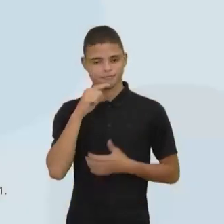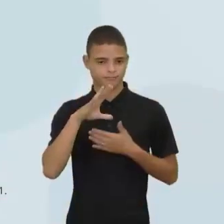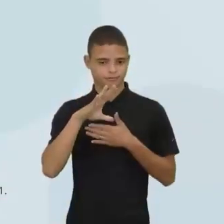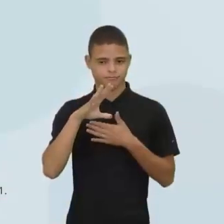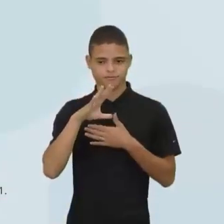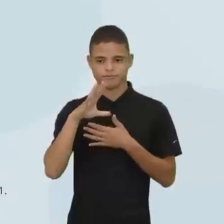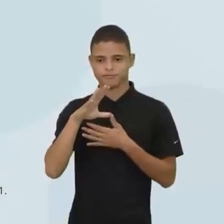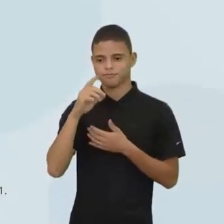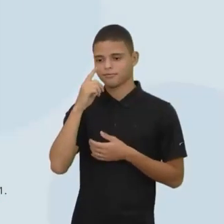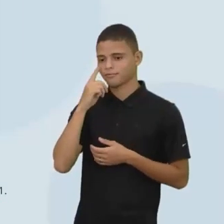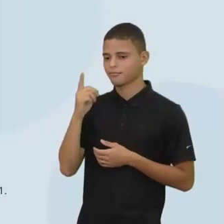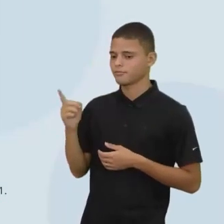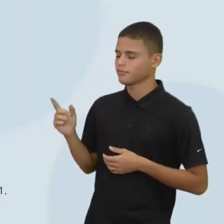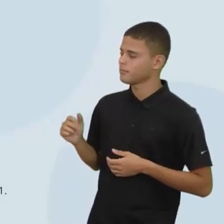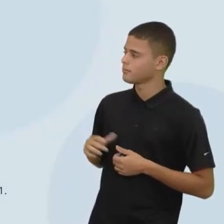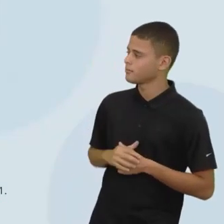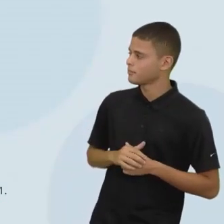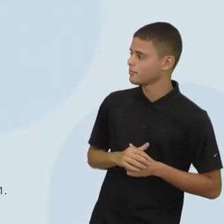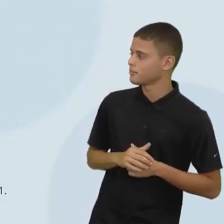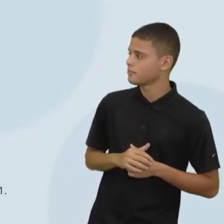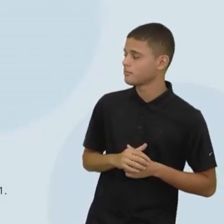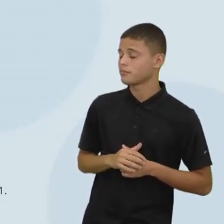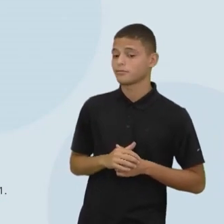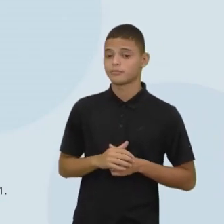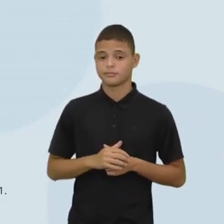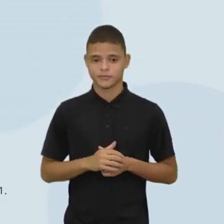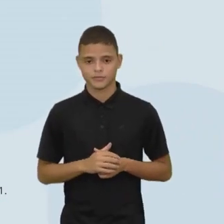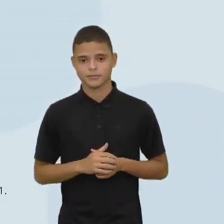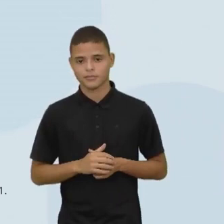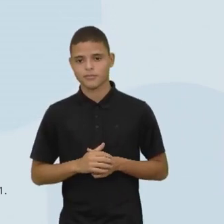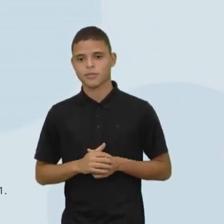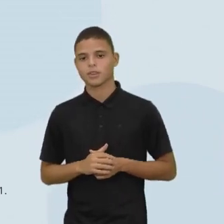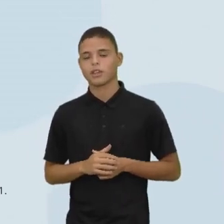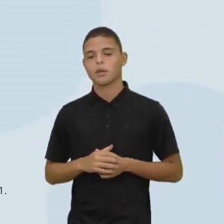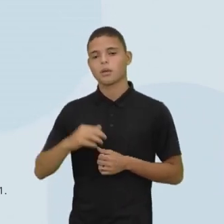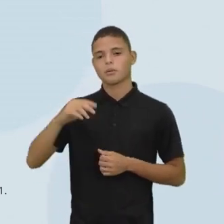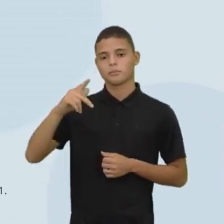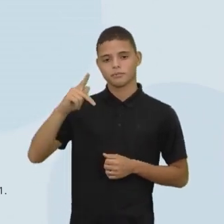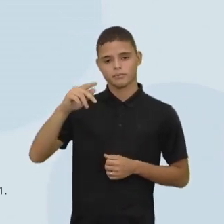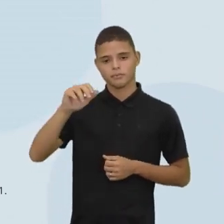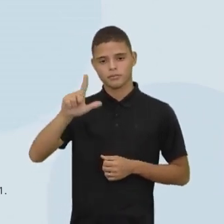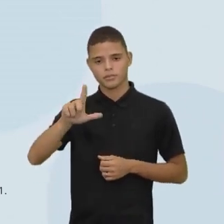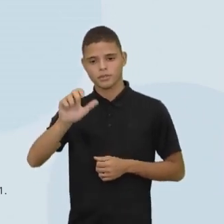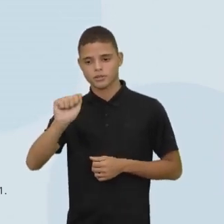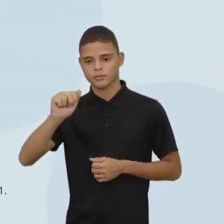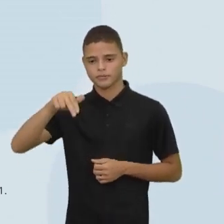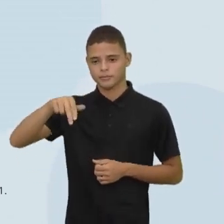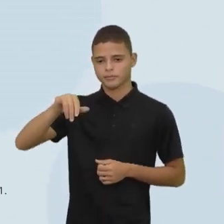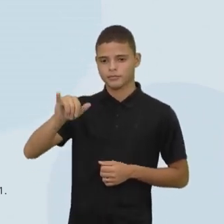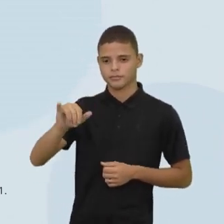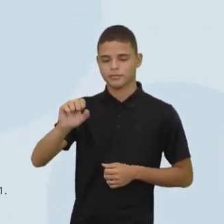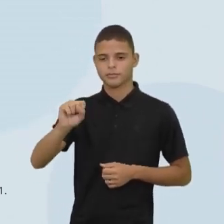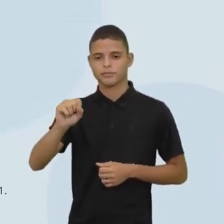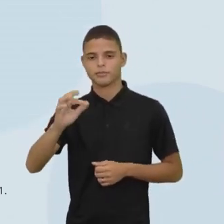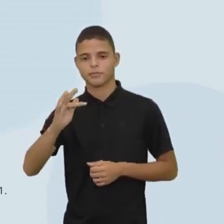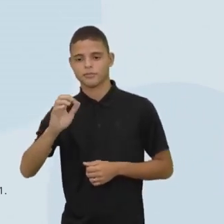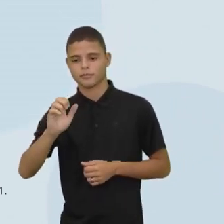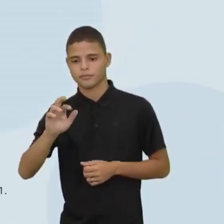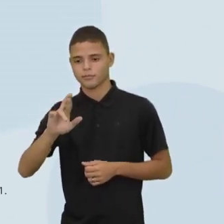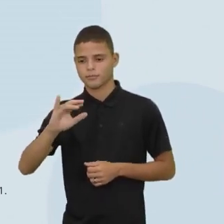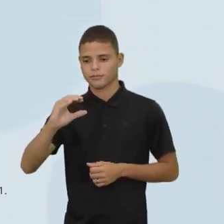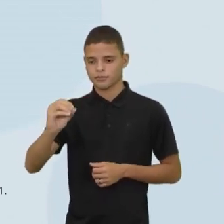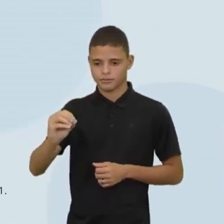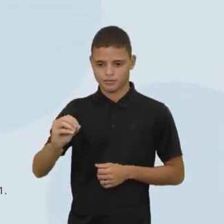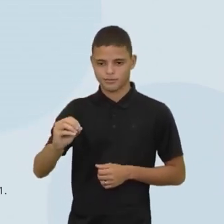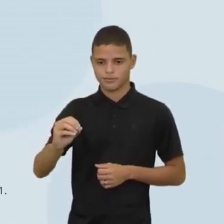eu sempre gosto de mostrar, que é o planisfério político aí do nosso planeta. Então tá aí, ó, nós vamos fazer aqui a